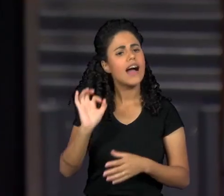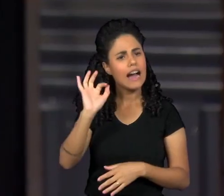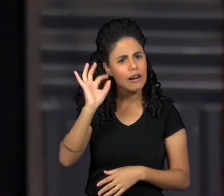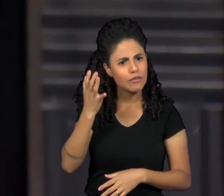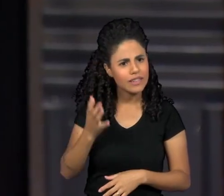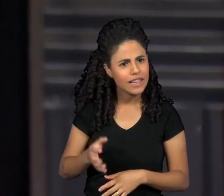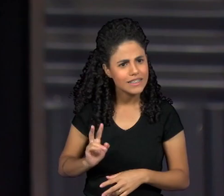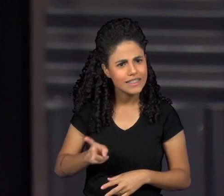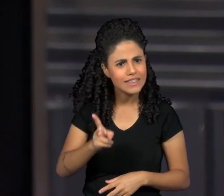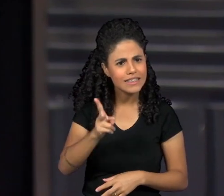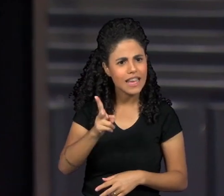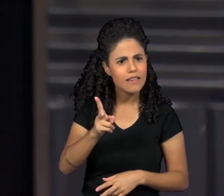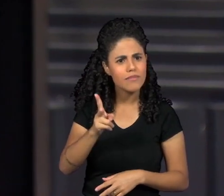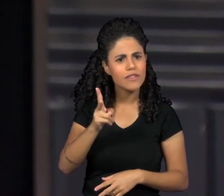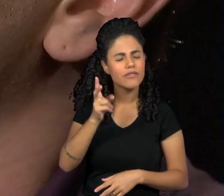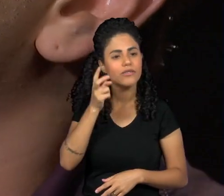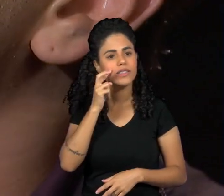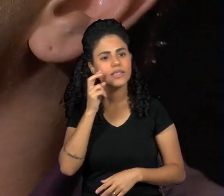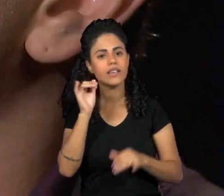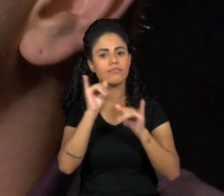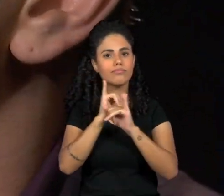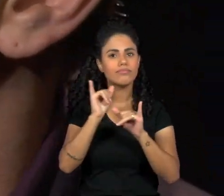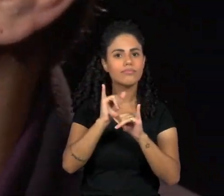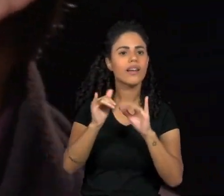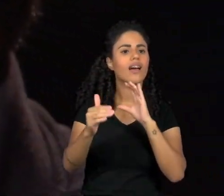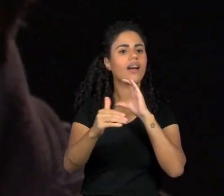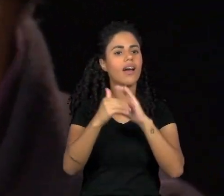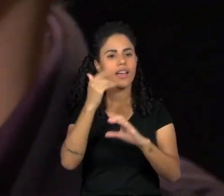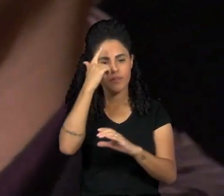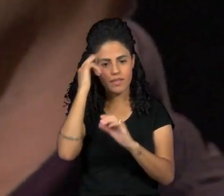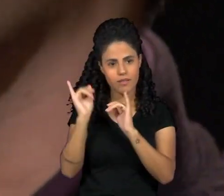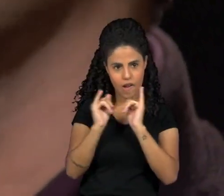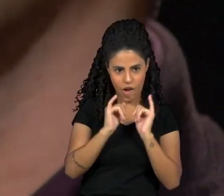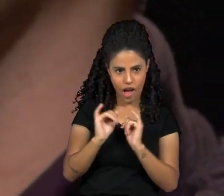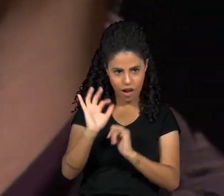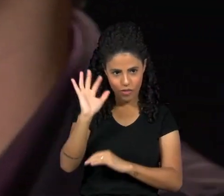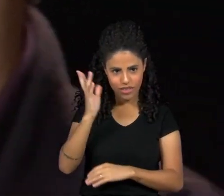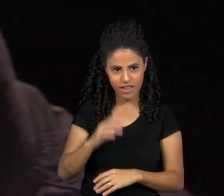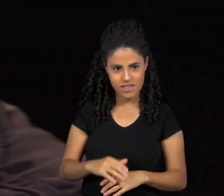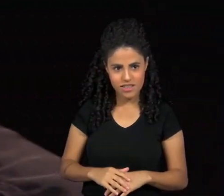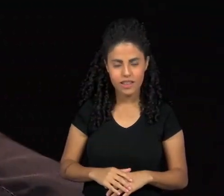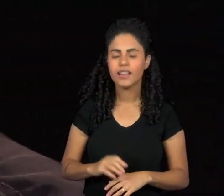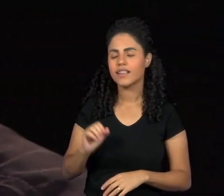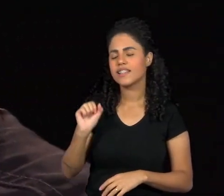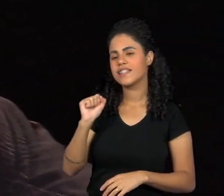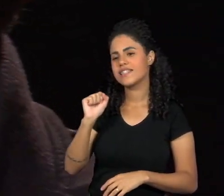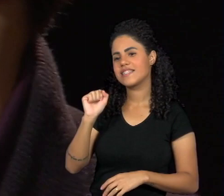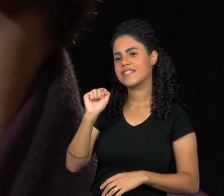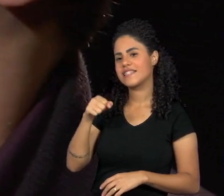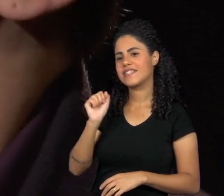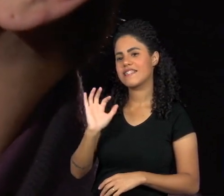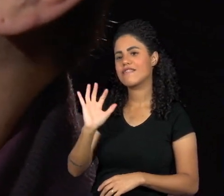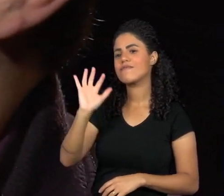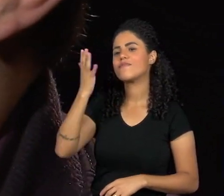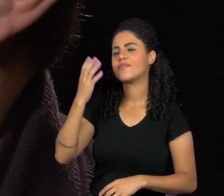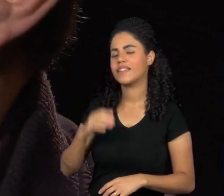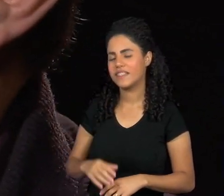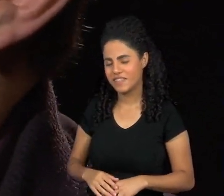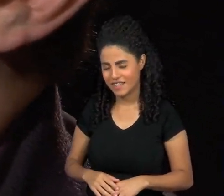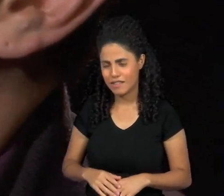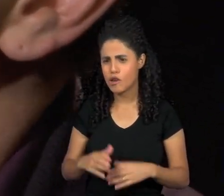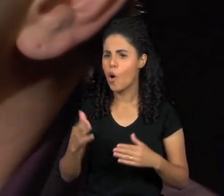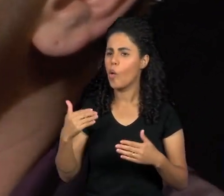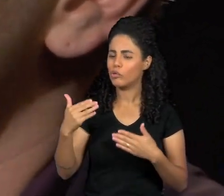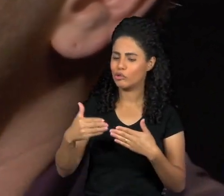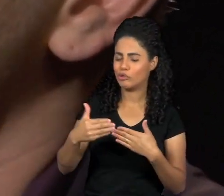acontece muito, Itamar, de você receber cantada, digamos acontece, assim? Acontece. Com alguma hoje com